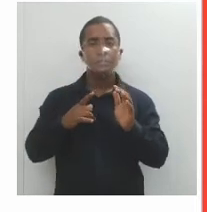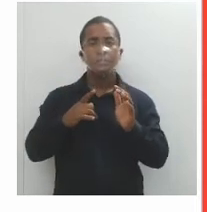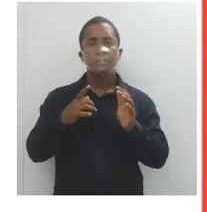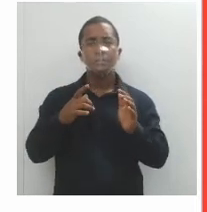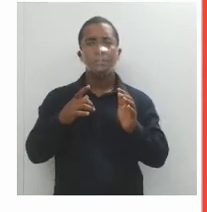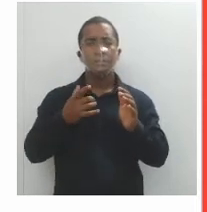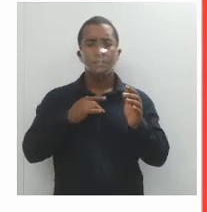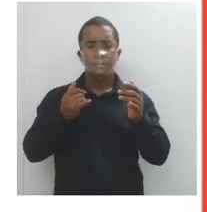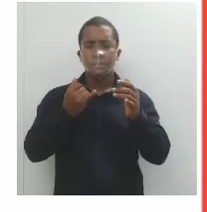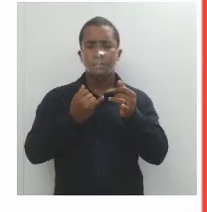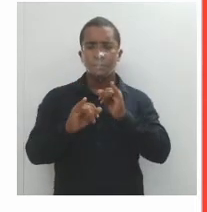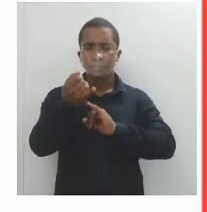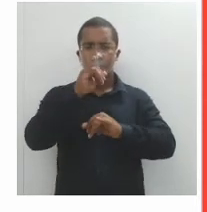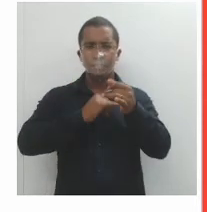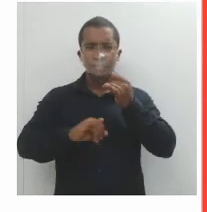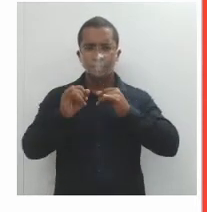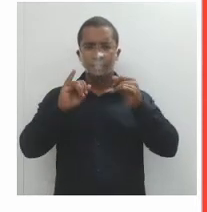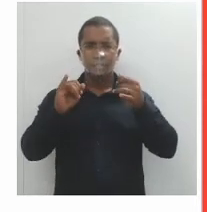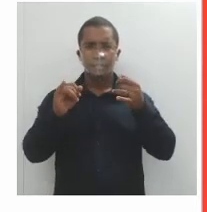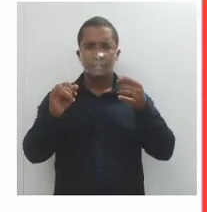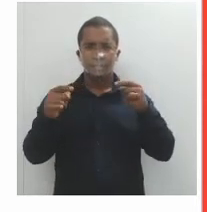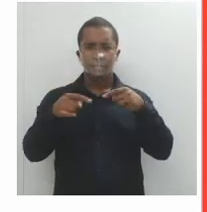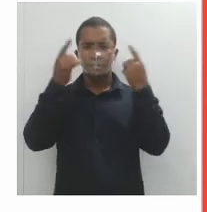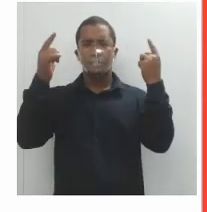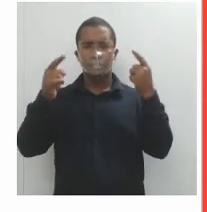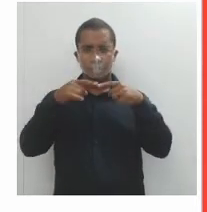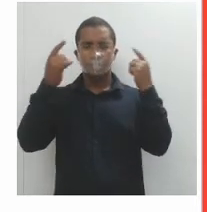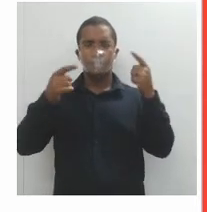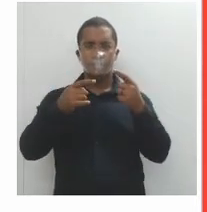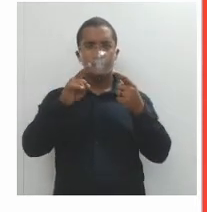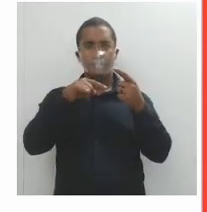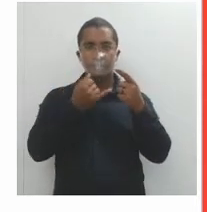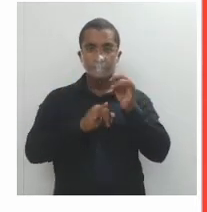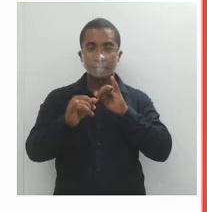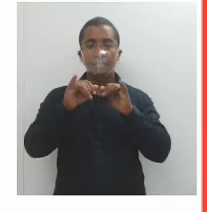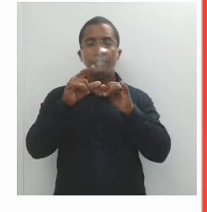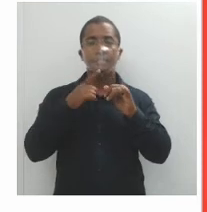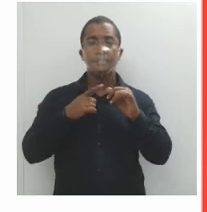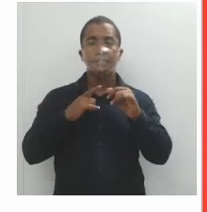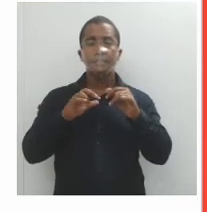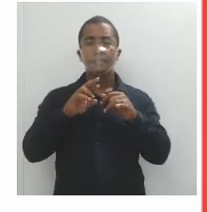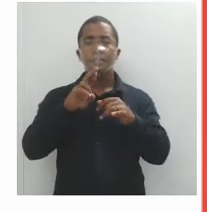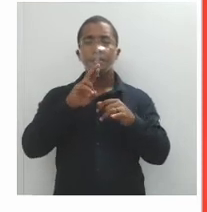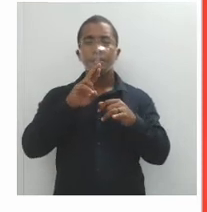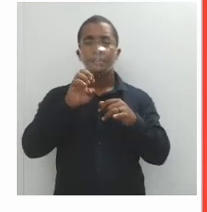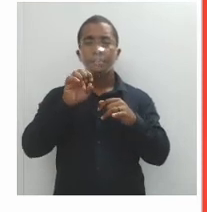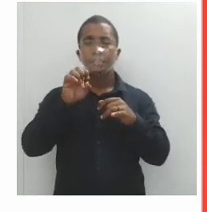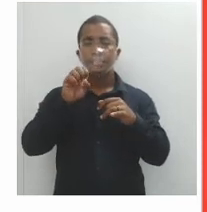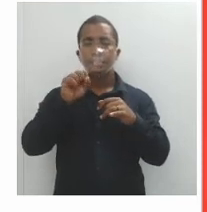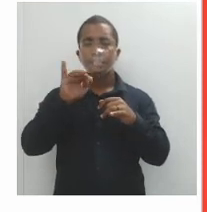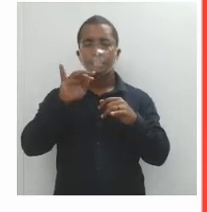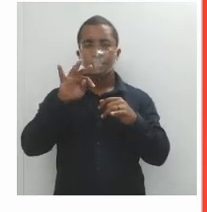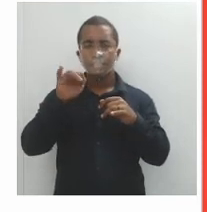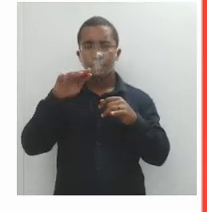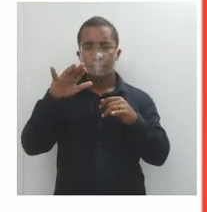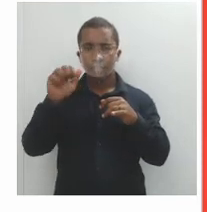um curto-circuito em uma instalação elétrica, a resistência elétrica total do circuito diminui